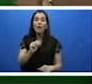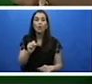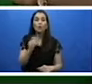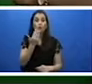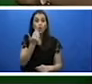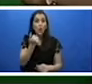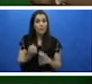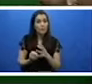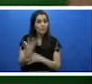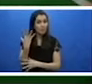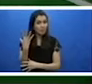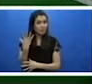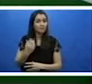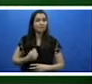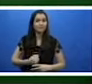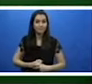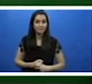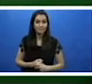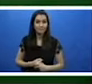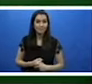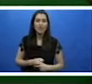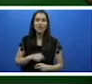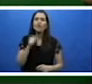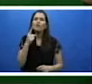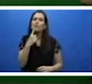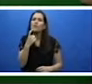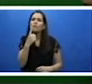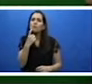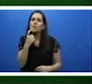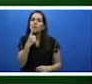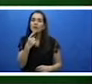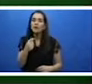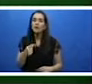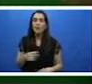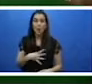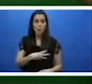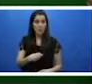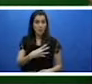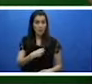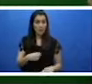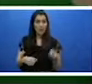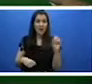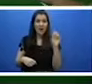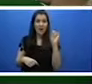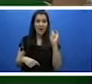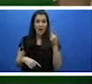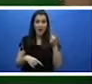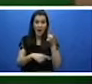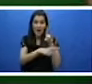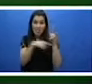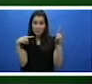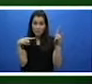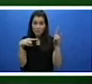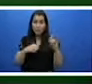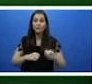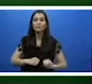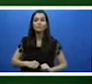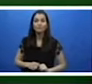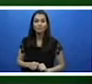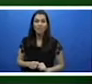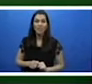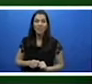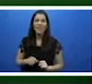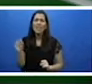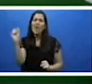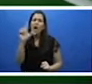De vermelho, a imagem dos mamíferos carnívoros, né? E de azul, a